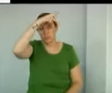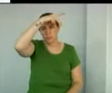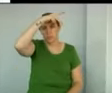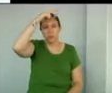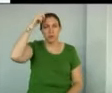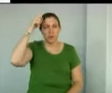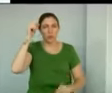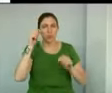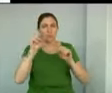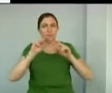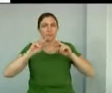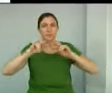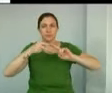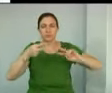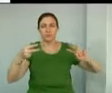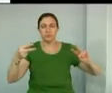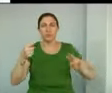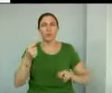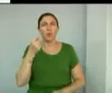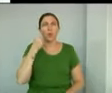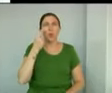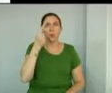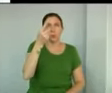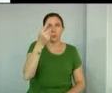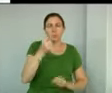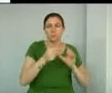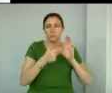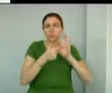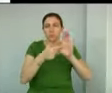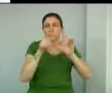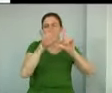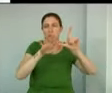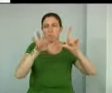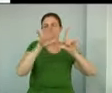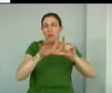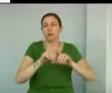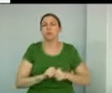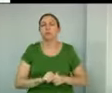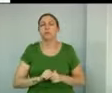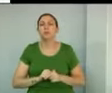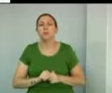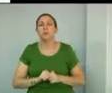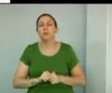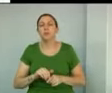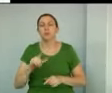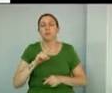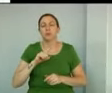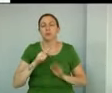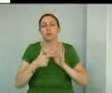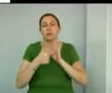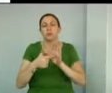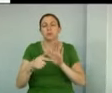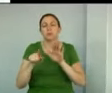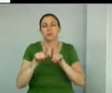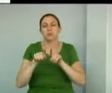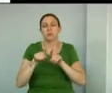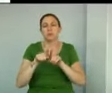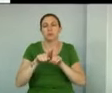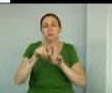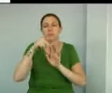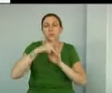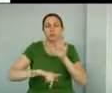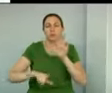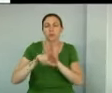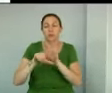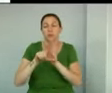entrar no site da prefeitura, governo, contas públicas, lei orçamentária anual, então vai estar disponível esta apresentação e o projeto de lei, para quem quiser